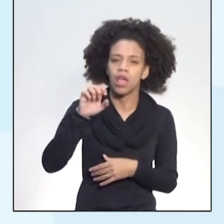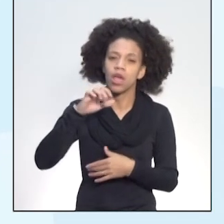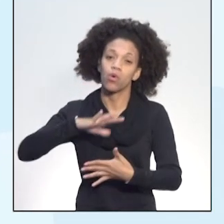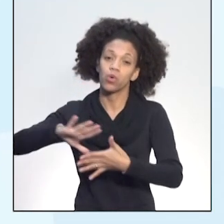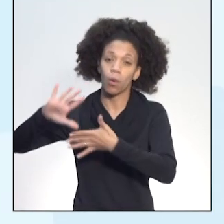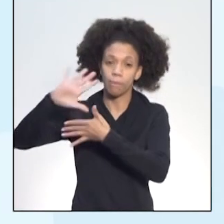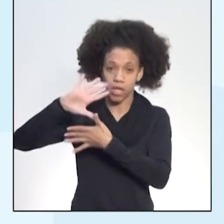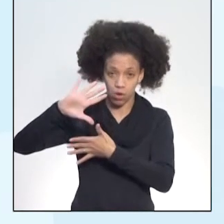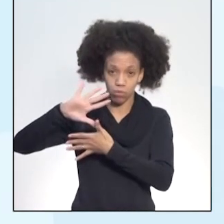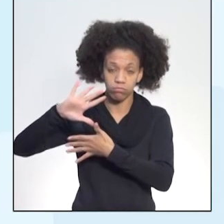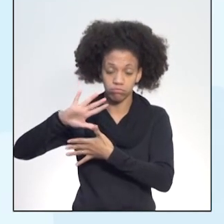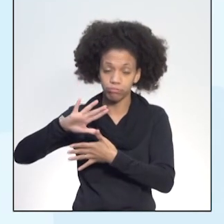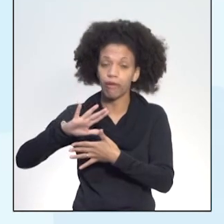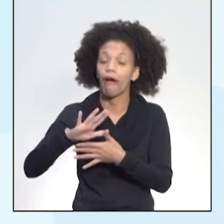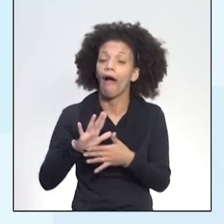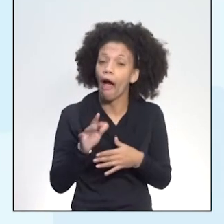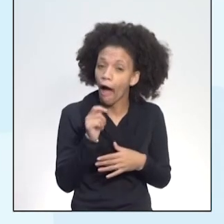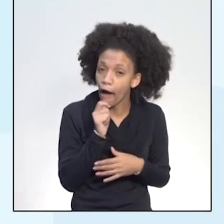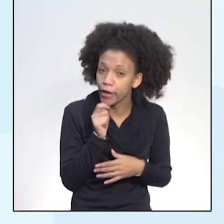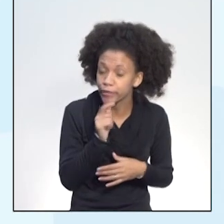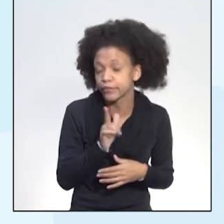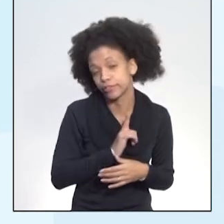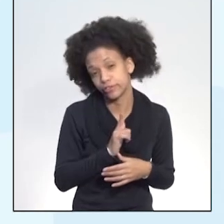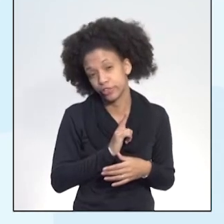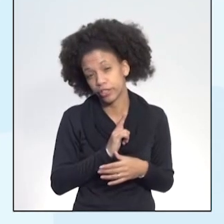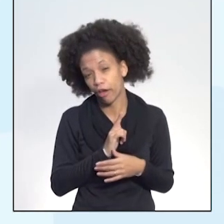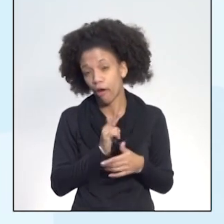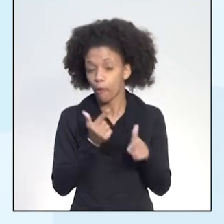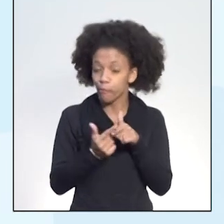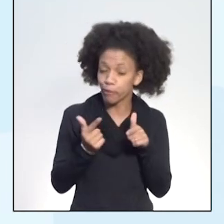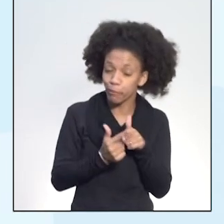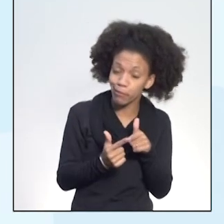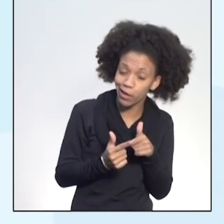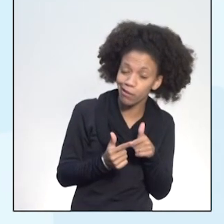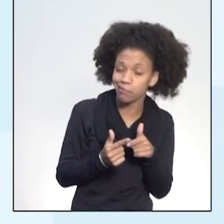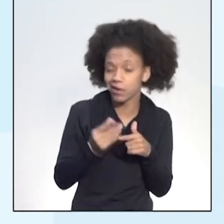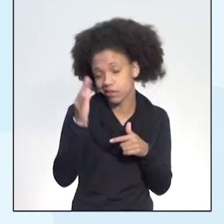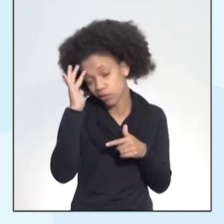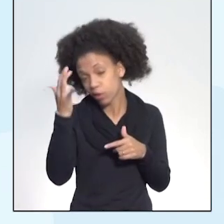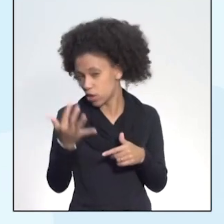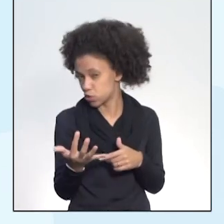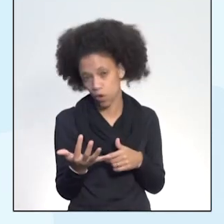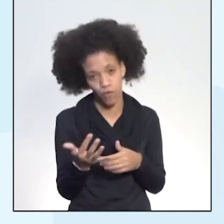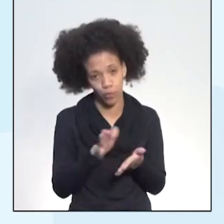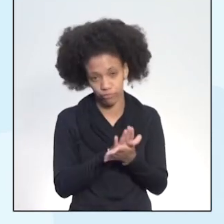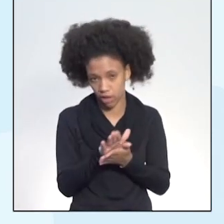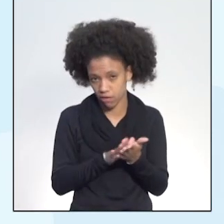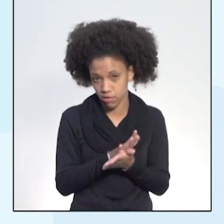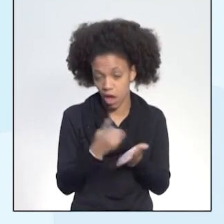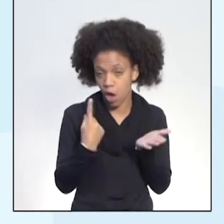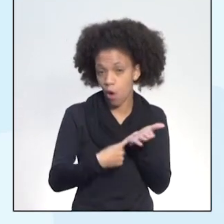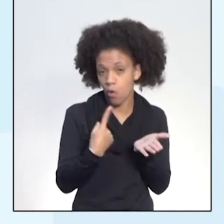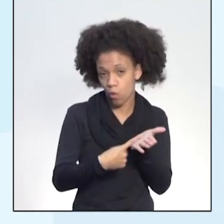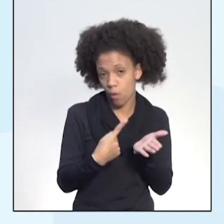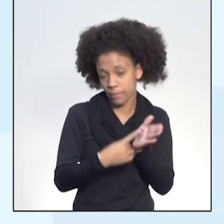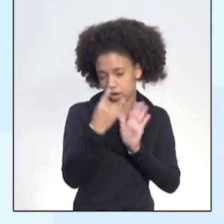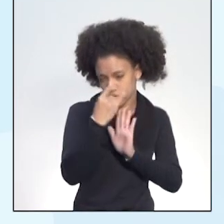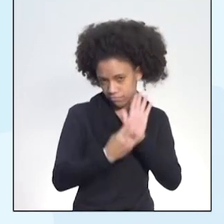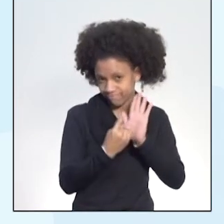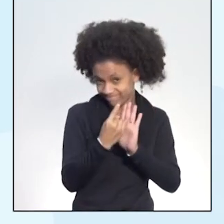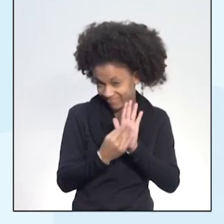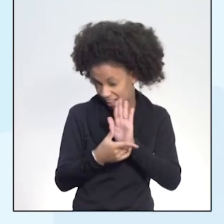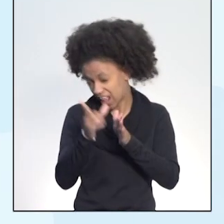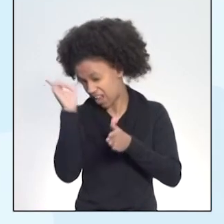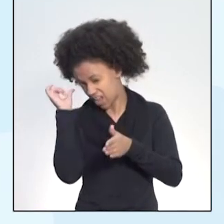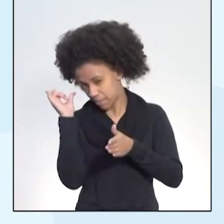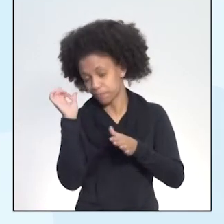ainda viviam em uma questão mal resolvida, que foi a questão lá do Tratado de Versailles.